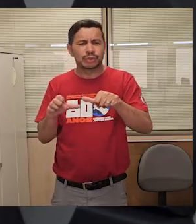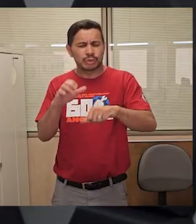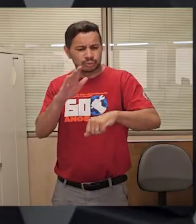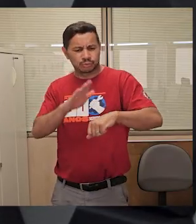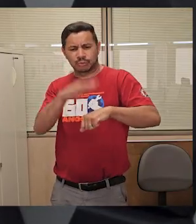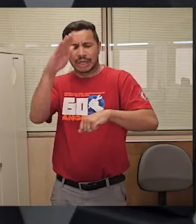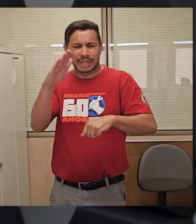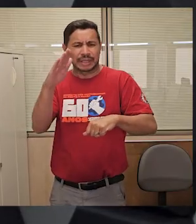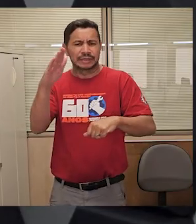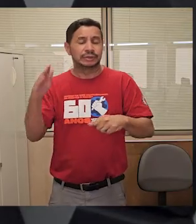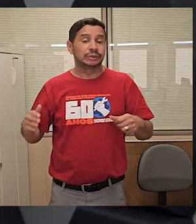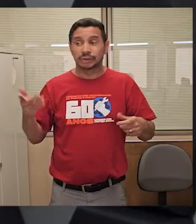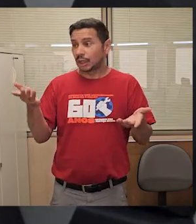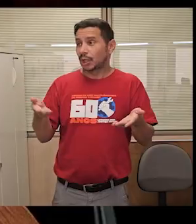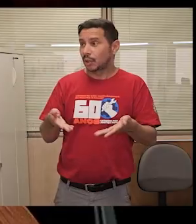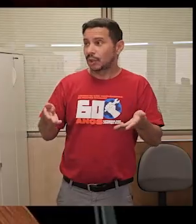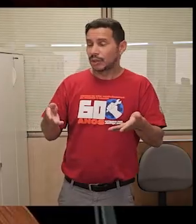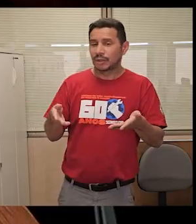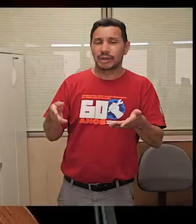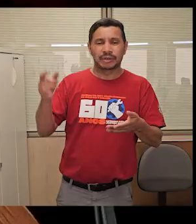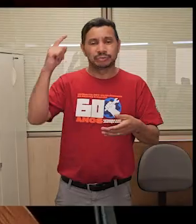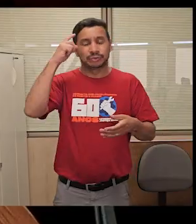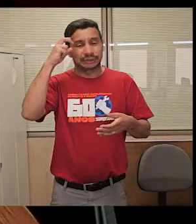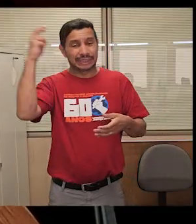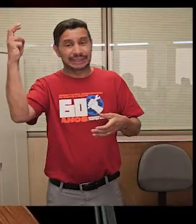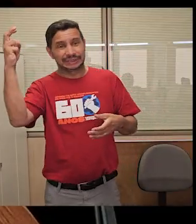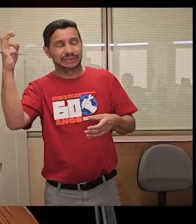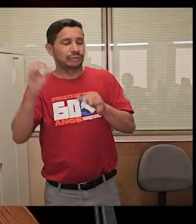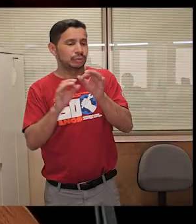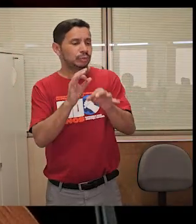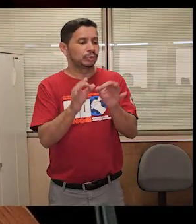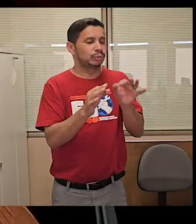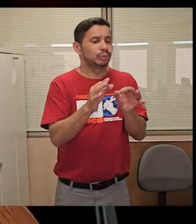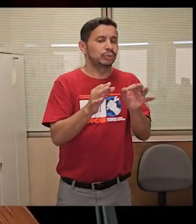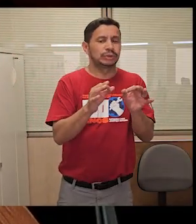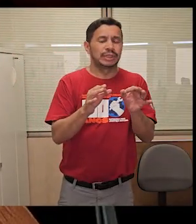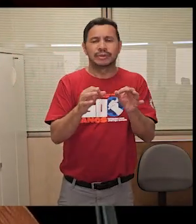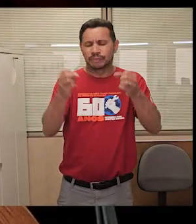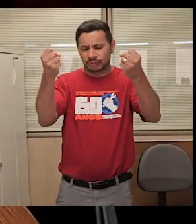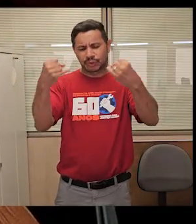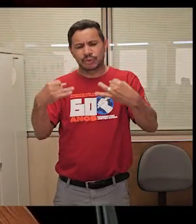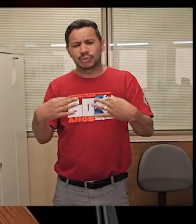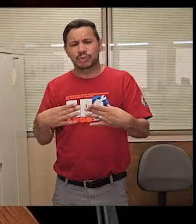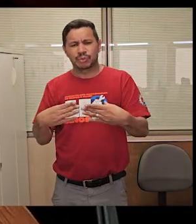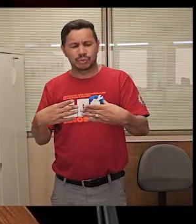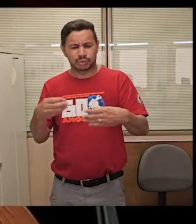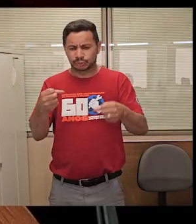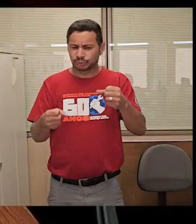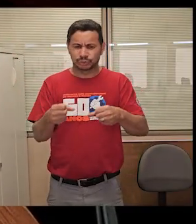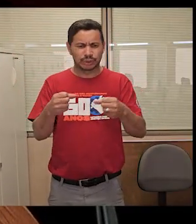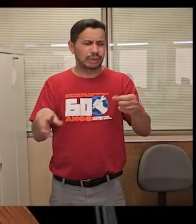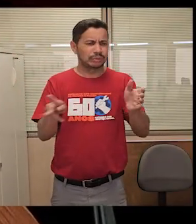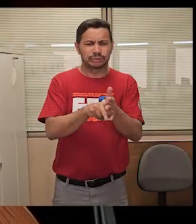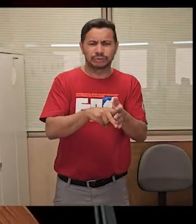a do século, né? E que a gente fala está de vivendo. inteligência artificial. É a que fala de inteligência artificial, é o que vai falar sobre automação,